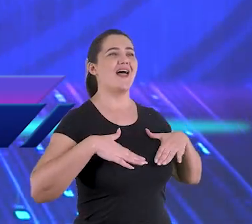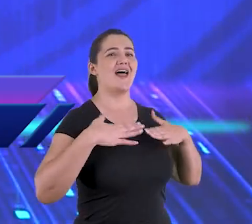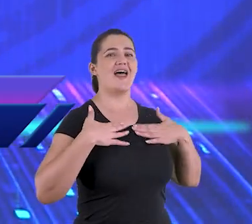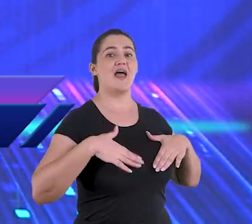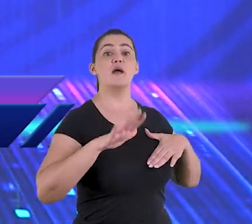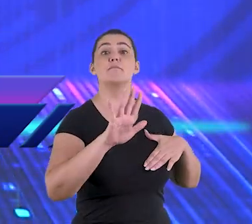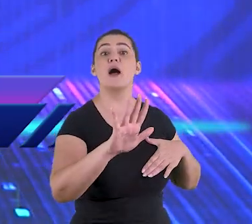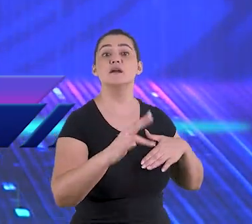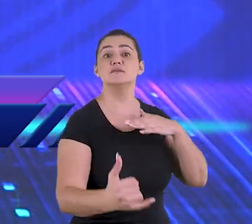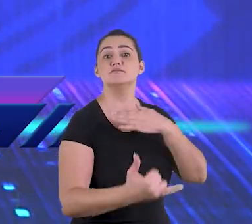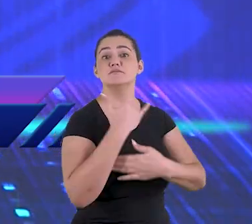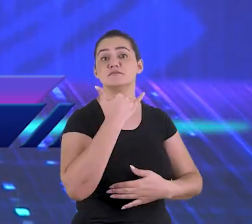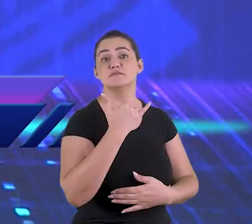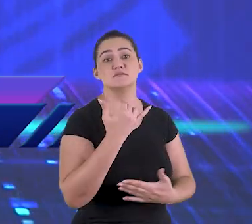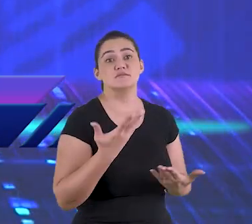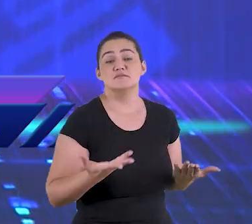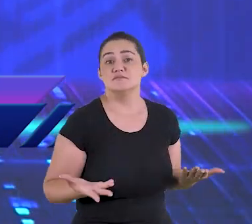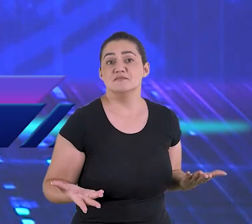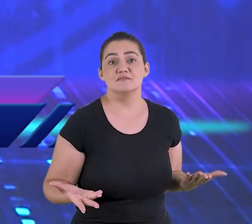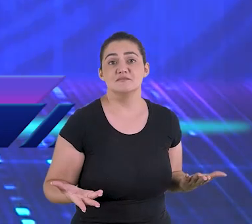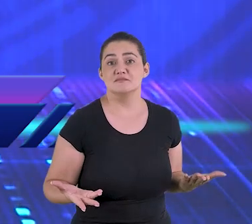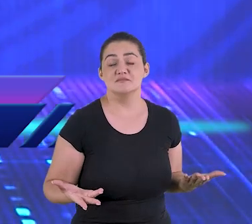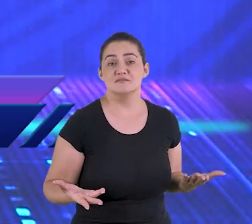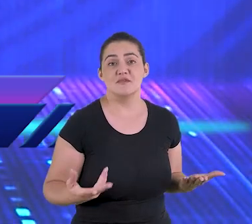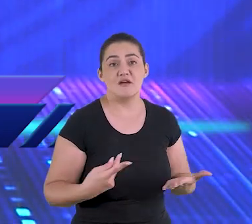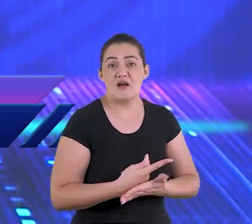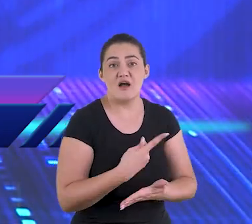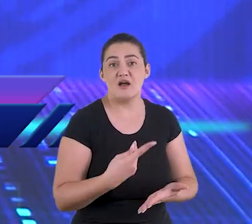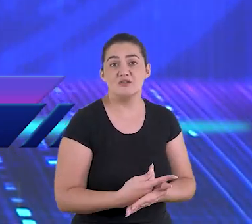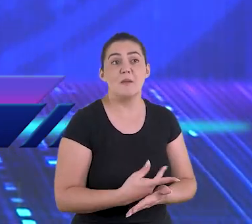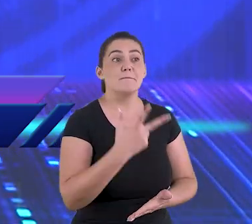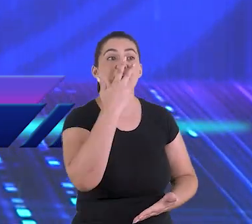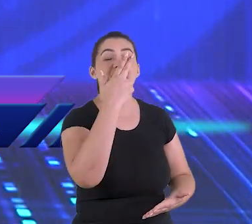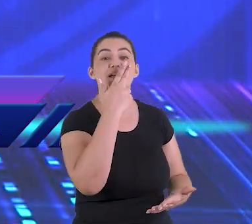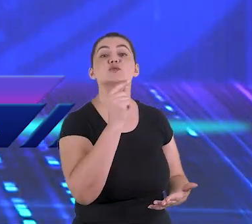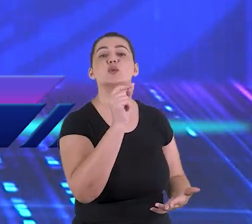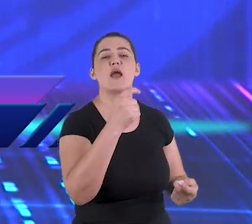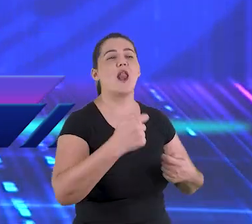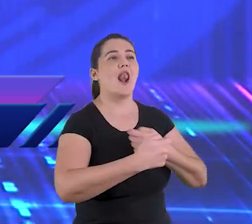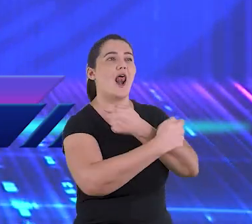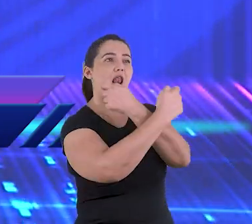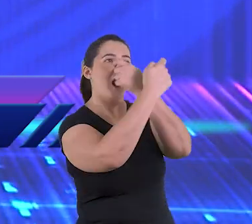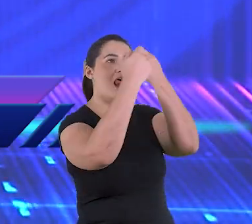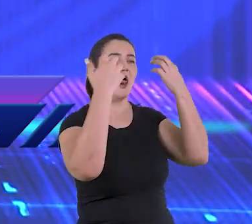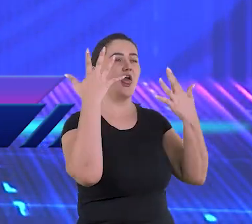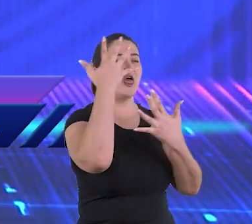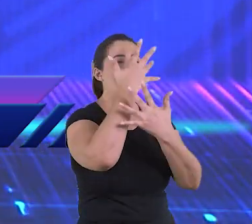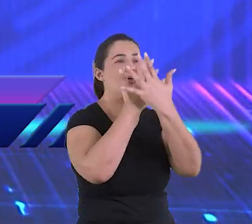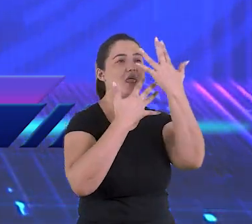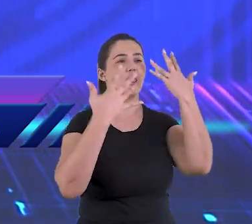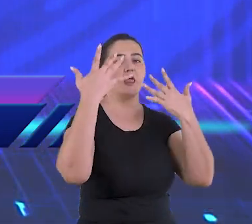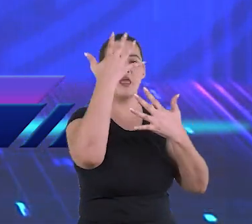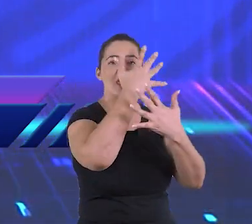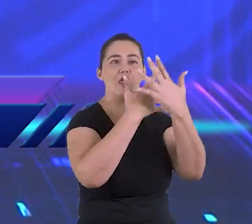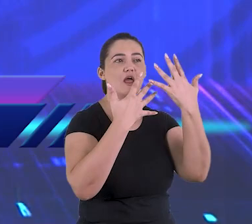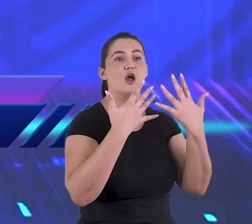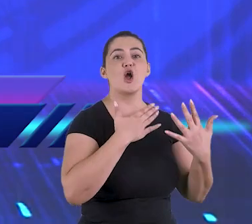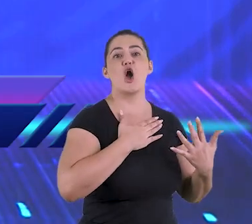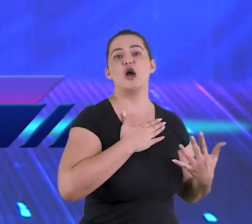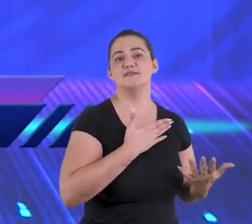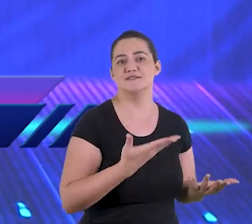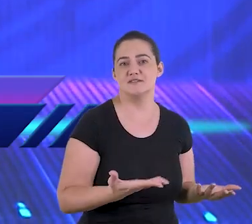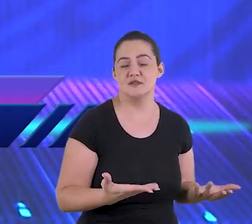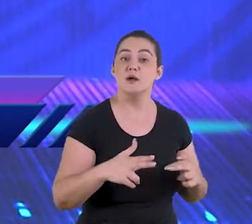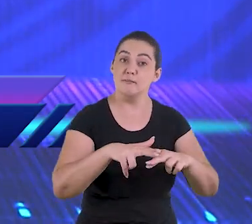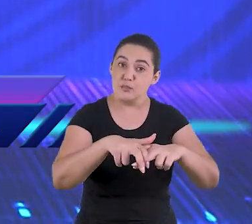com a verdade, mas na verdade está vivendo de acordo com os seus próprios pensamentos. Por isso precisamos voltar à